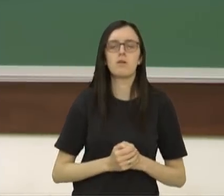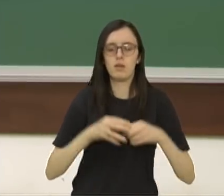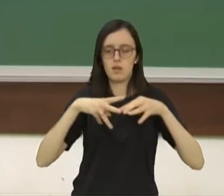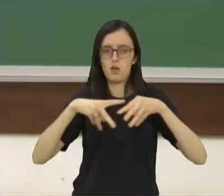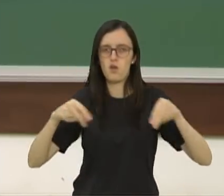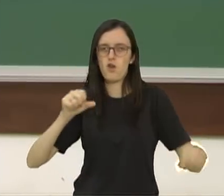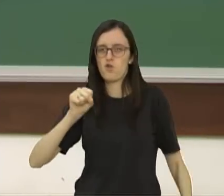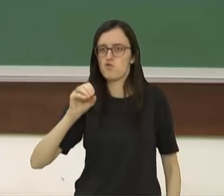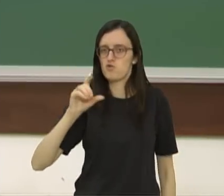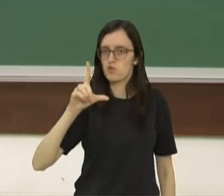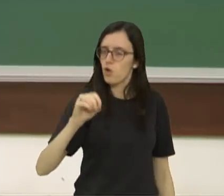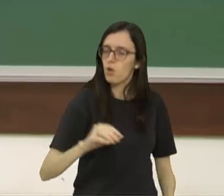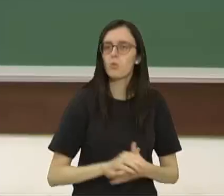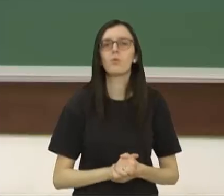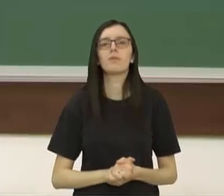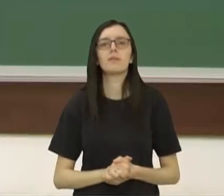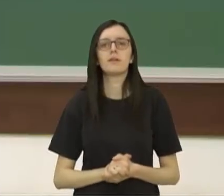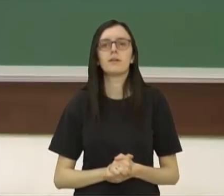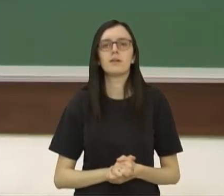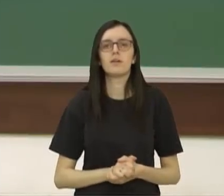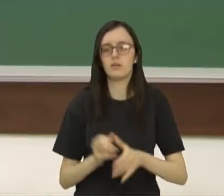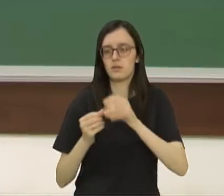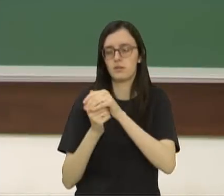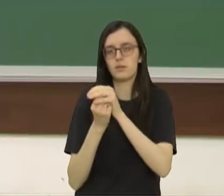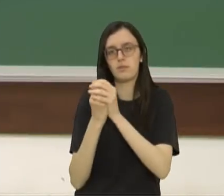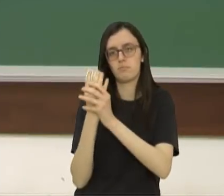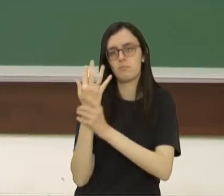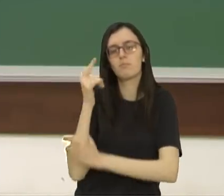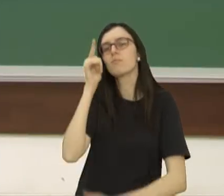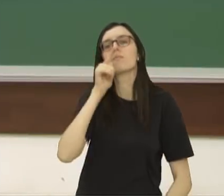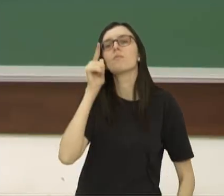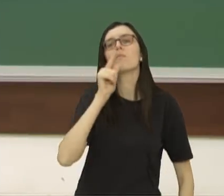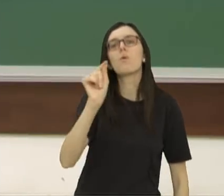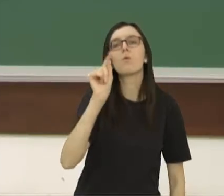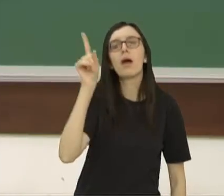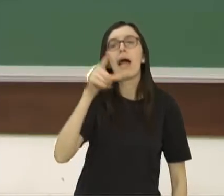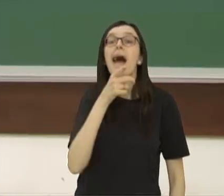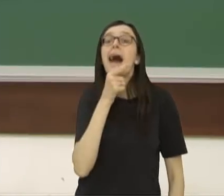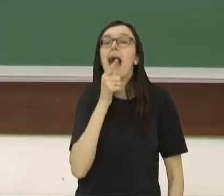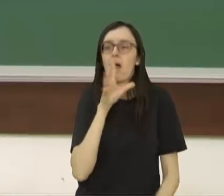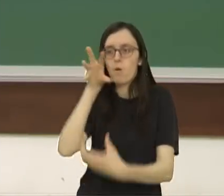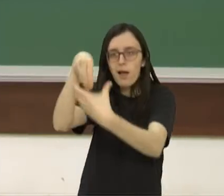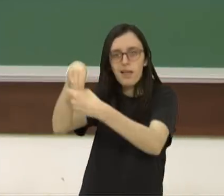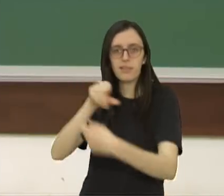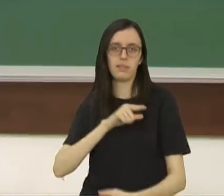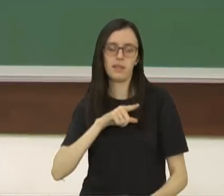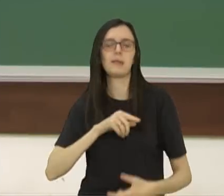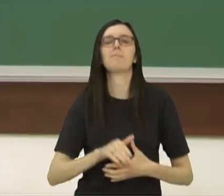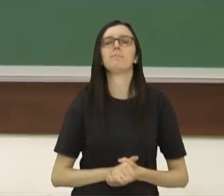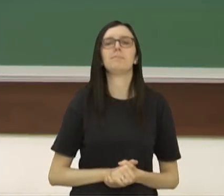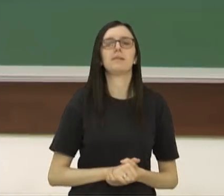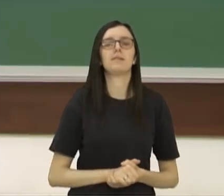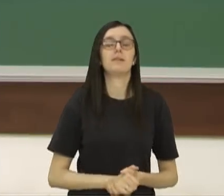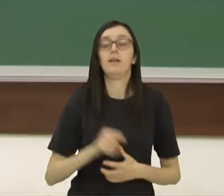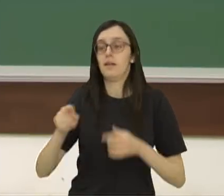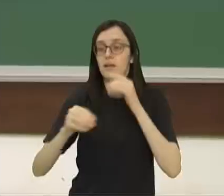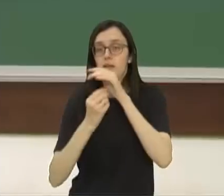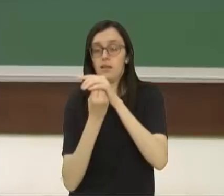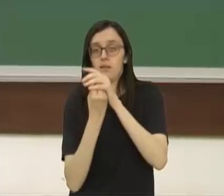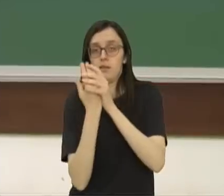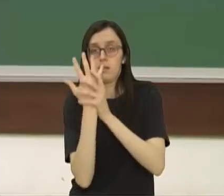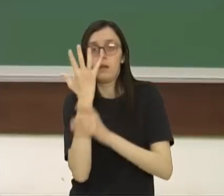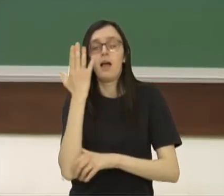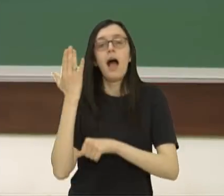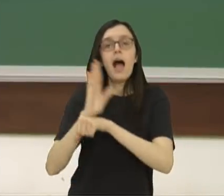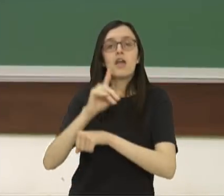solo. É uma planta que ela consegue guardar a água, é uma planta que também ela